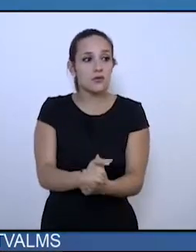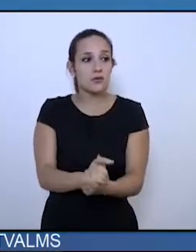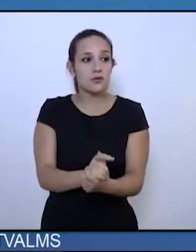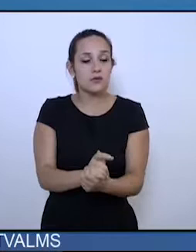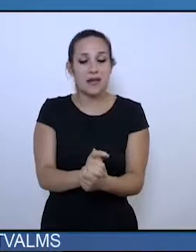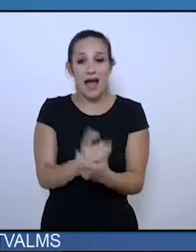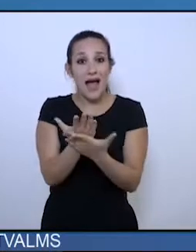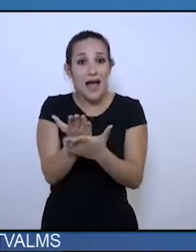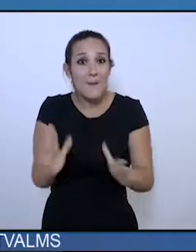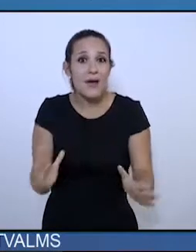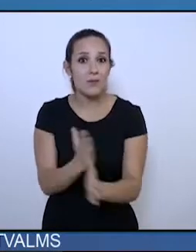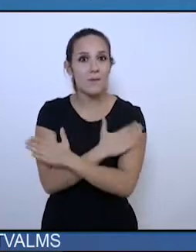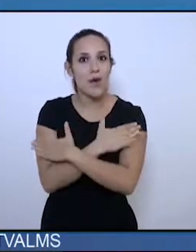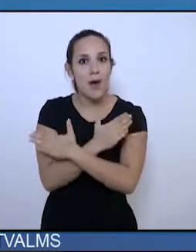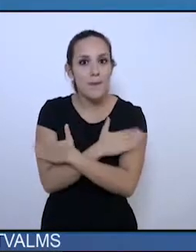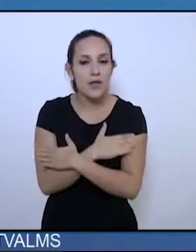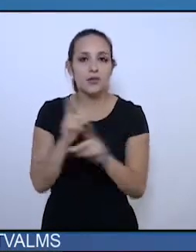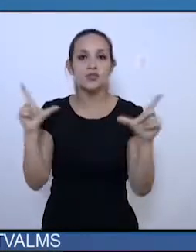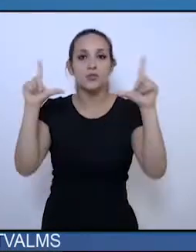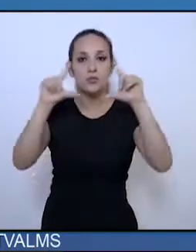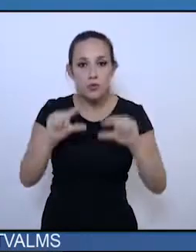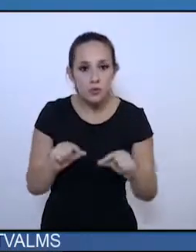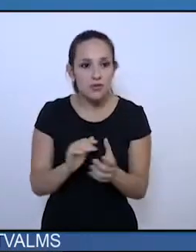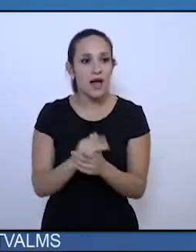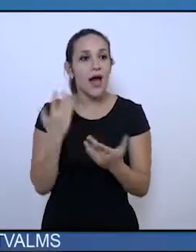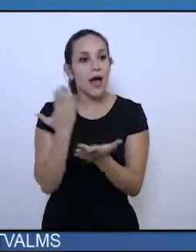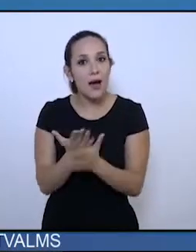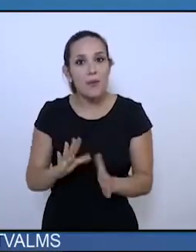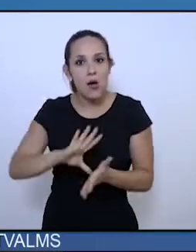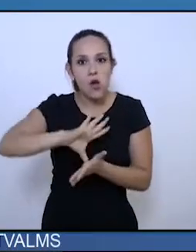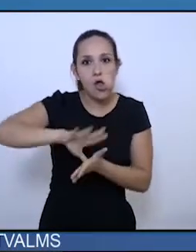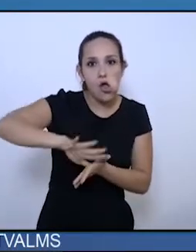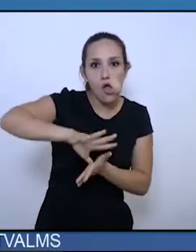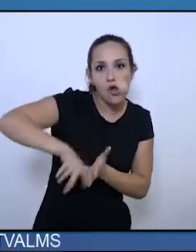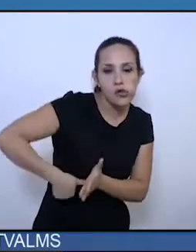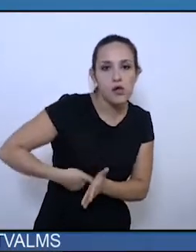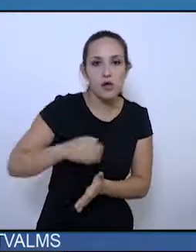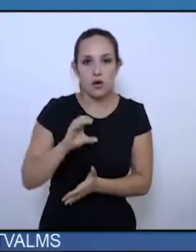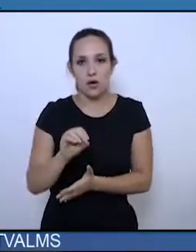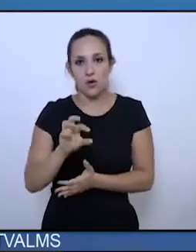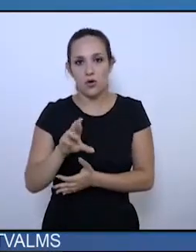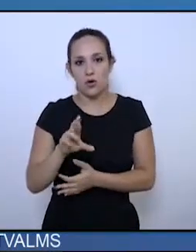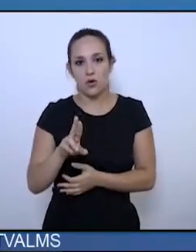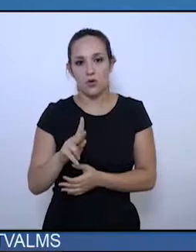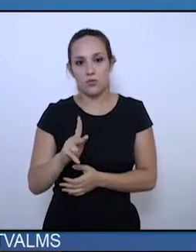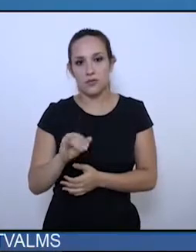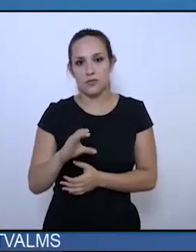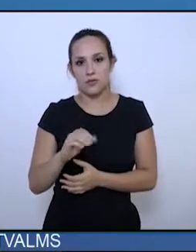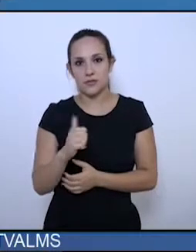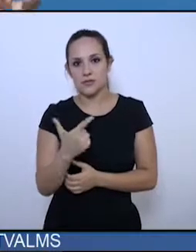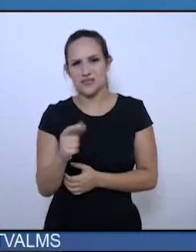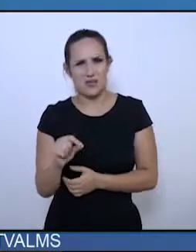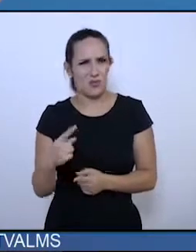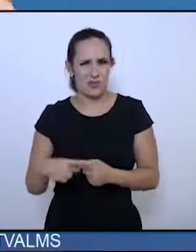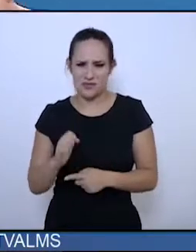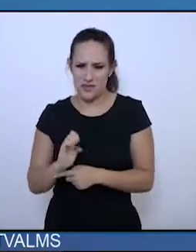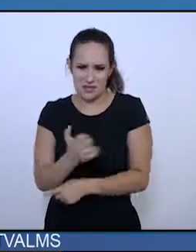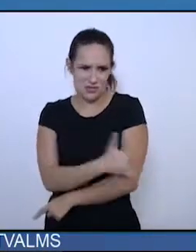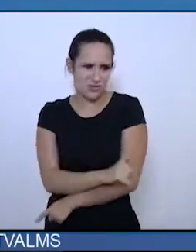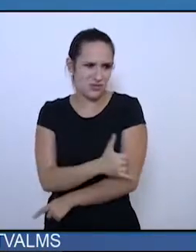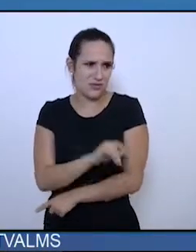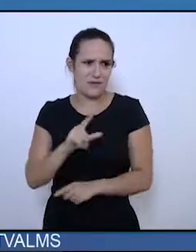combater o desemprego, tem que combater a corrupção. O Estado do Rio de Janeiro está sendo uma